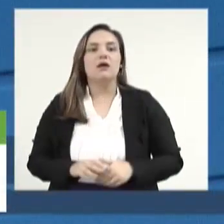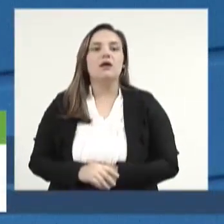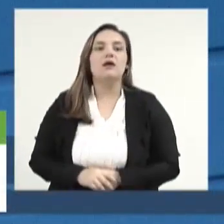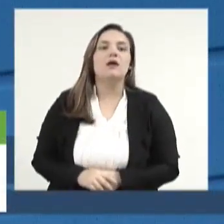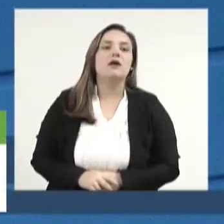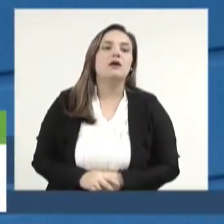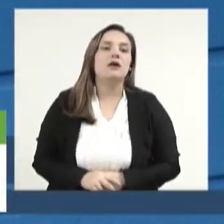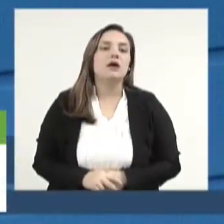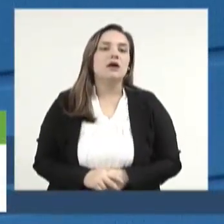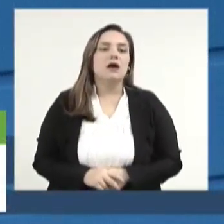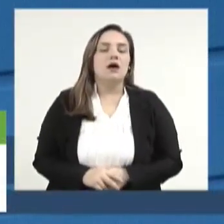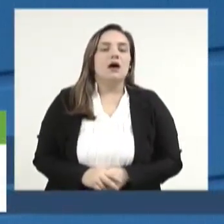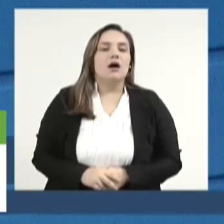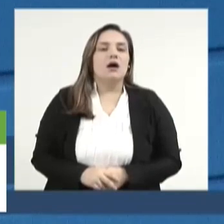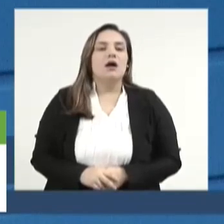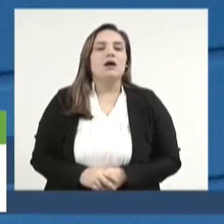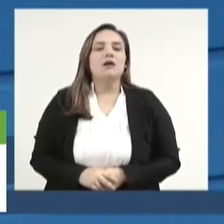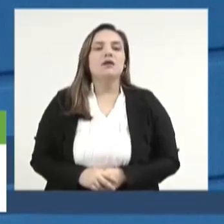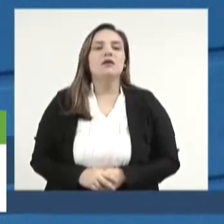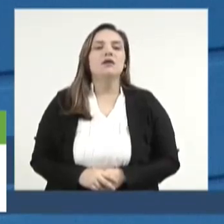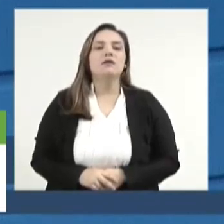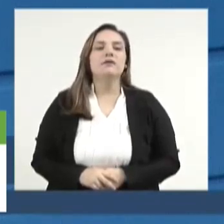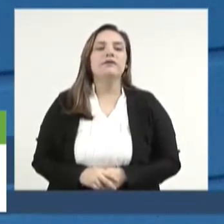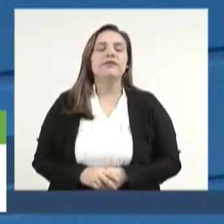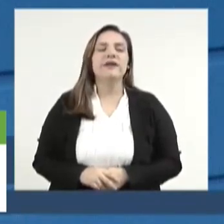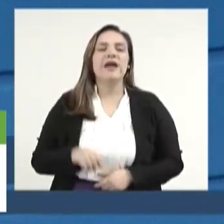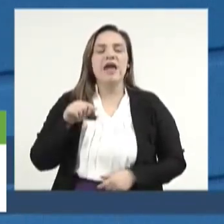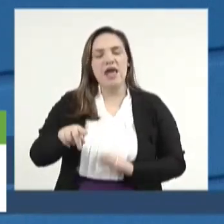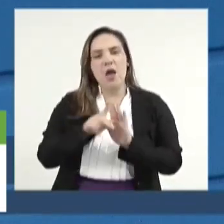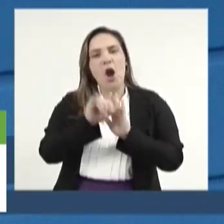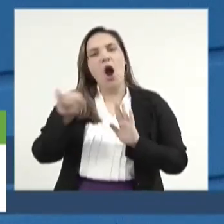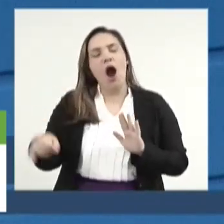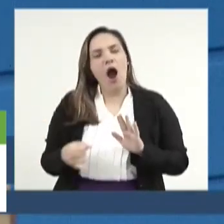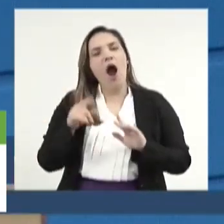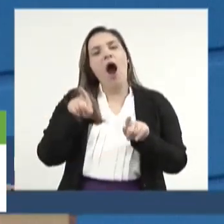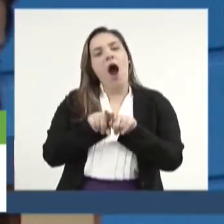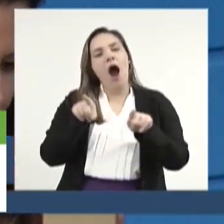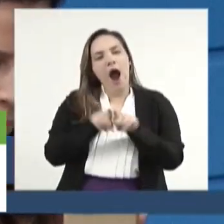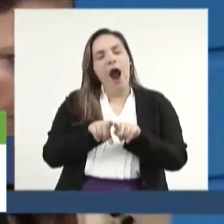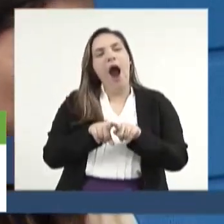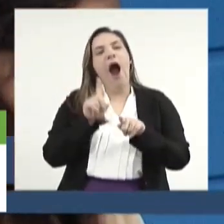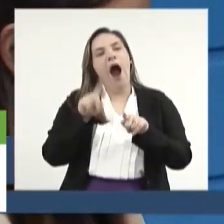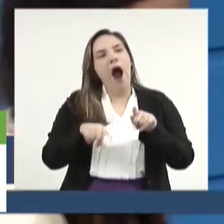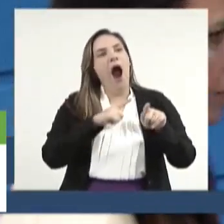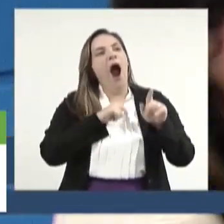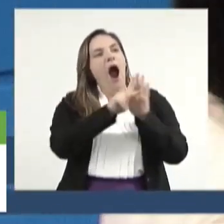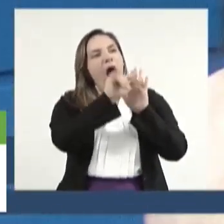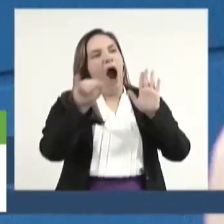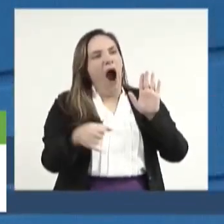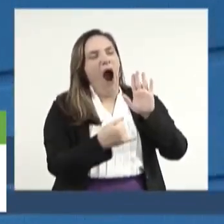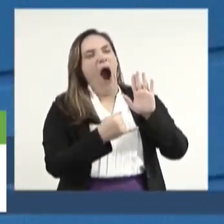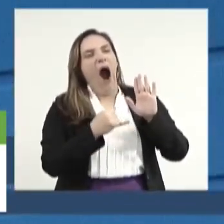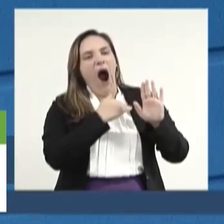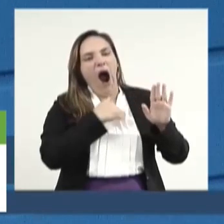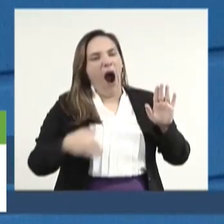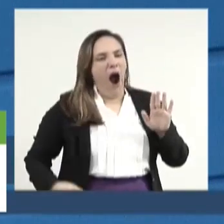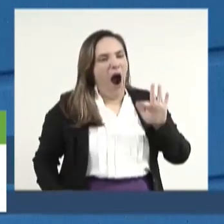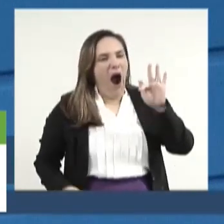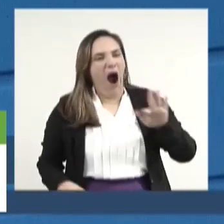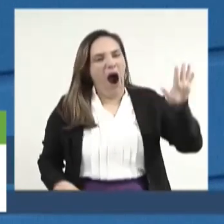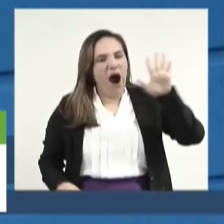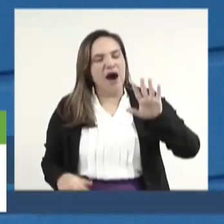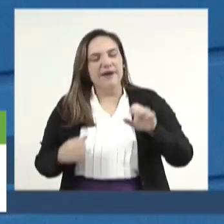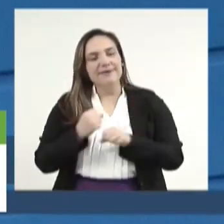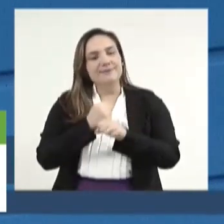Esse é um projeto que nós estamos apresentando, também inspirado no programa do governo federal sobre as lavanderias.